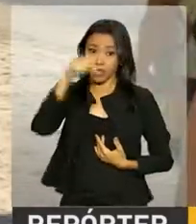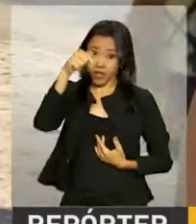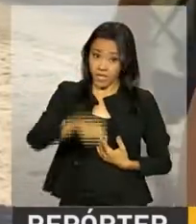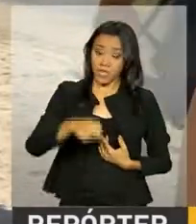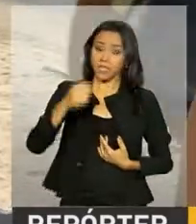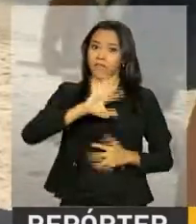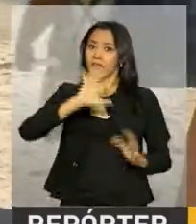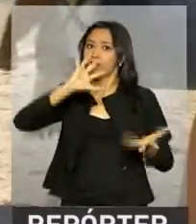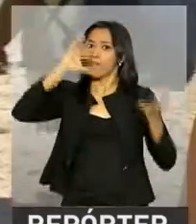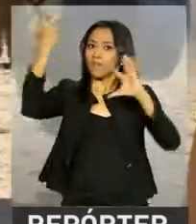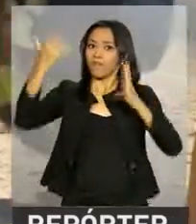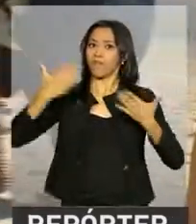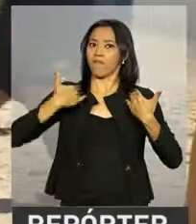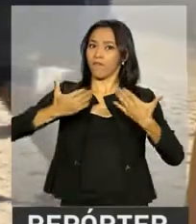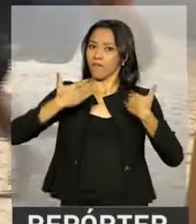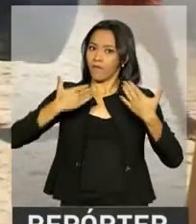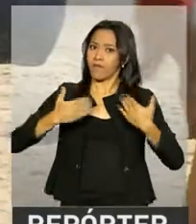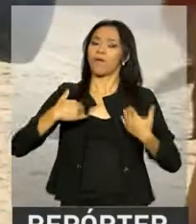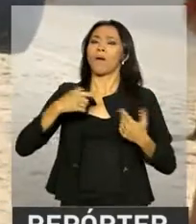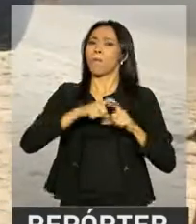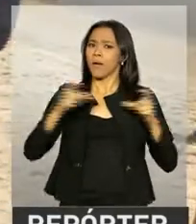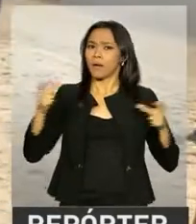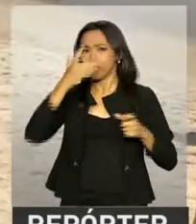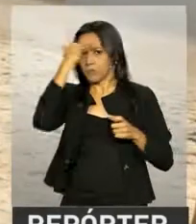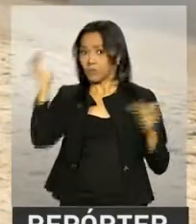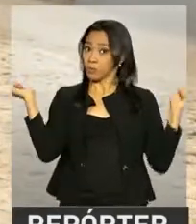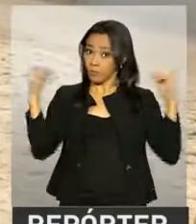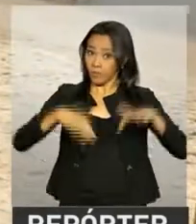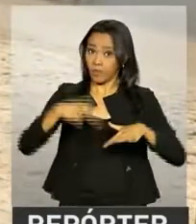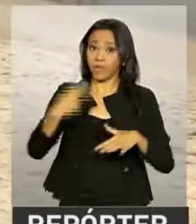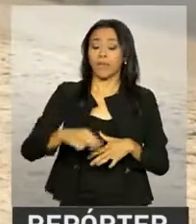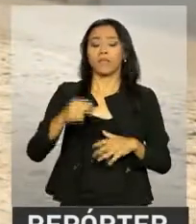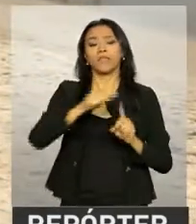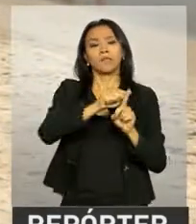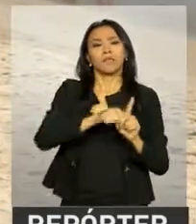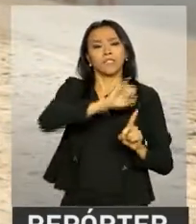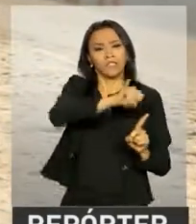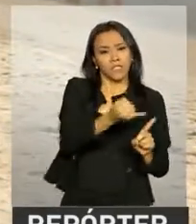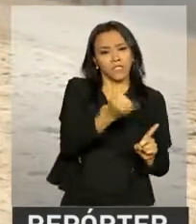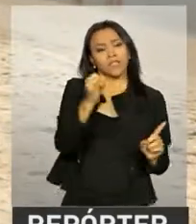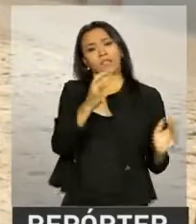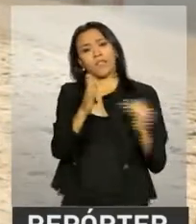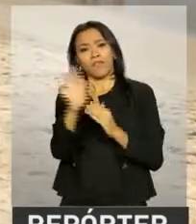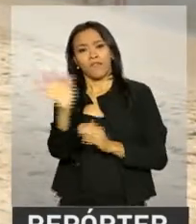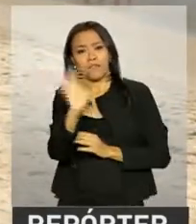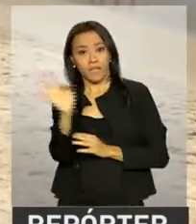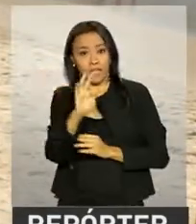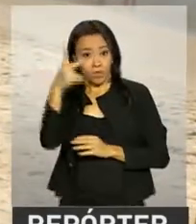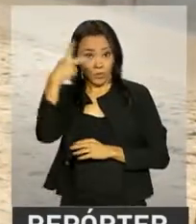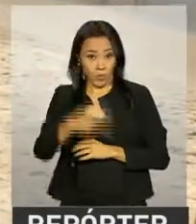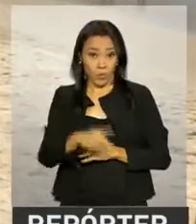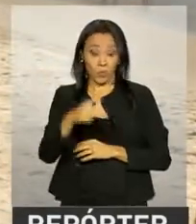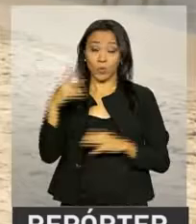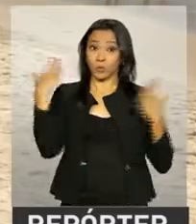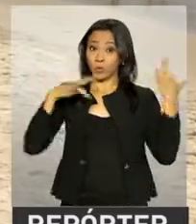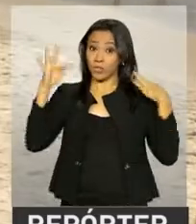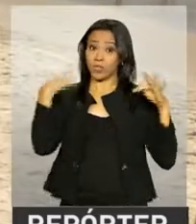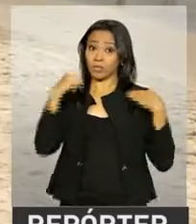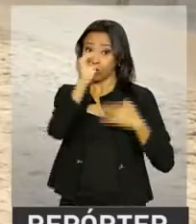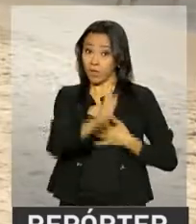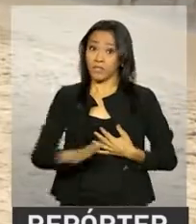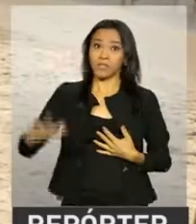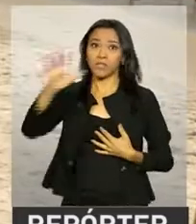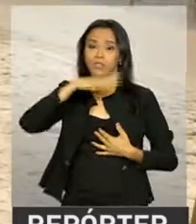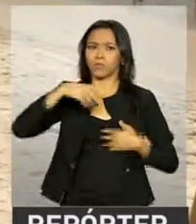principal destino dos brasileiros entre dezembro deste ano e fevereiro de 2016 o turismo nacional deve movimentar